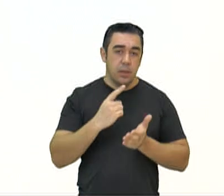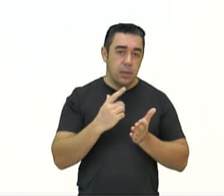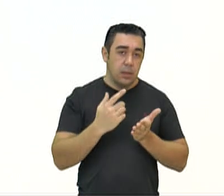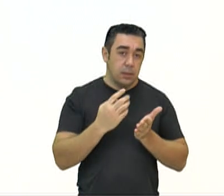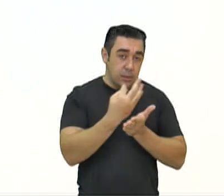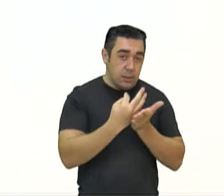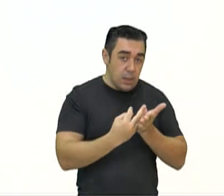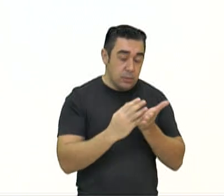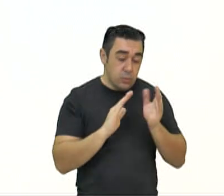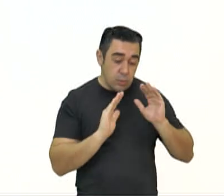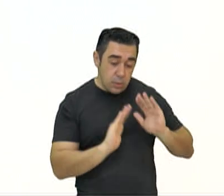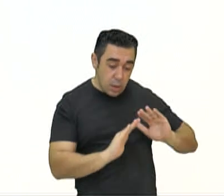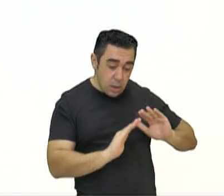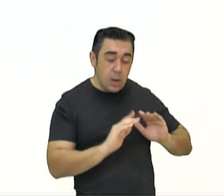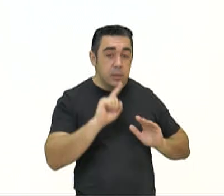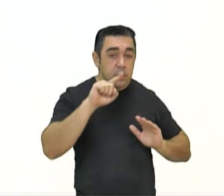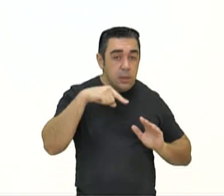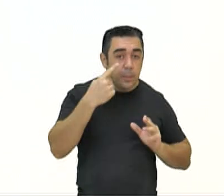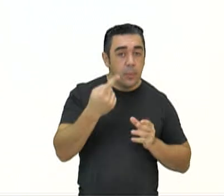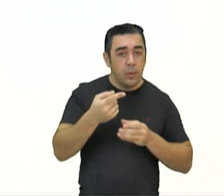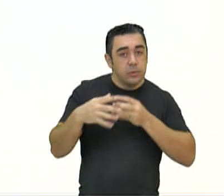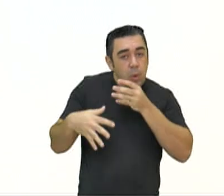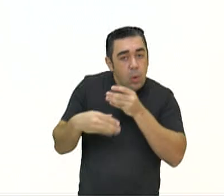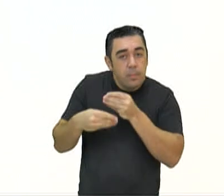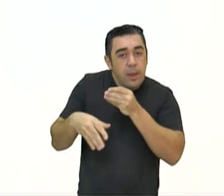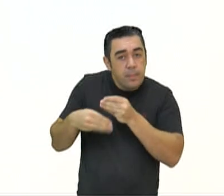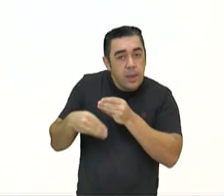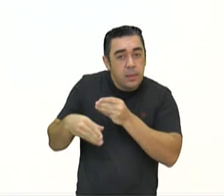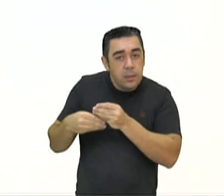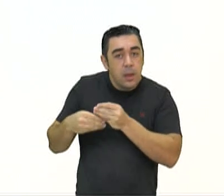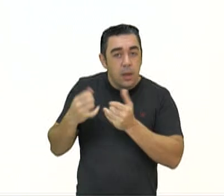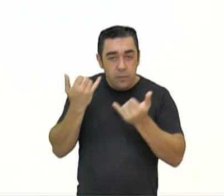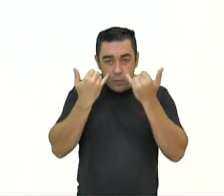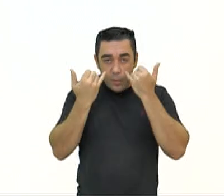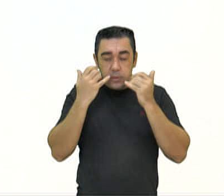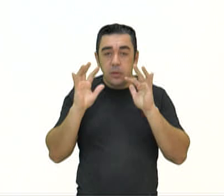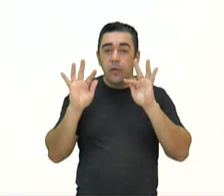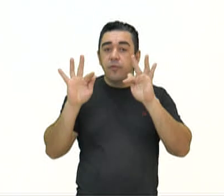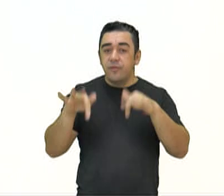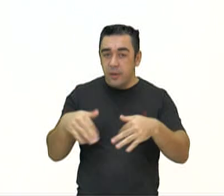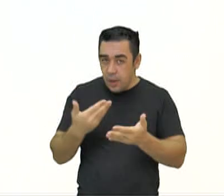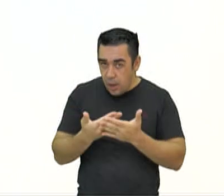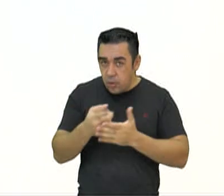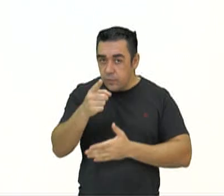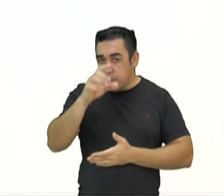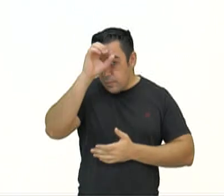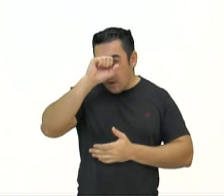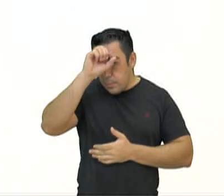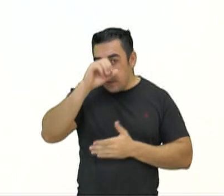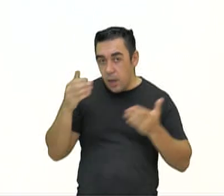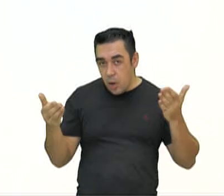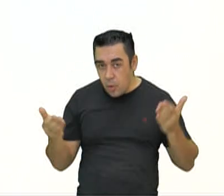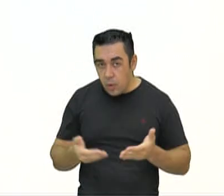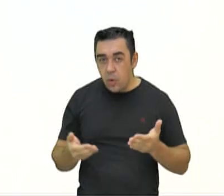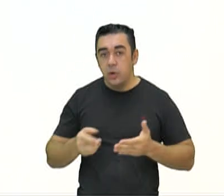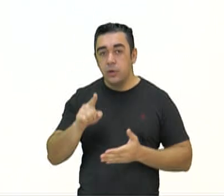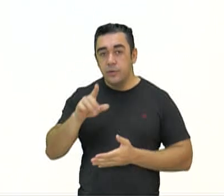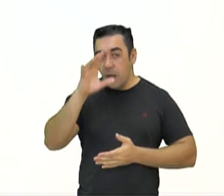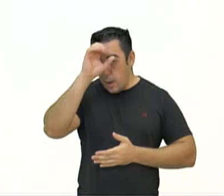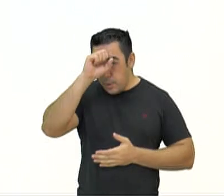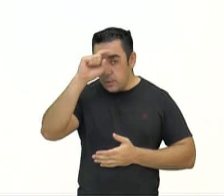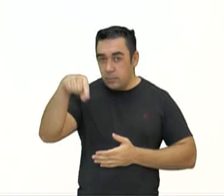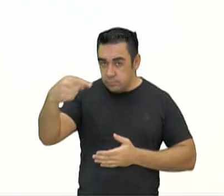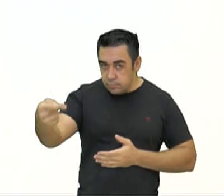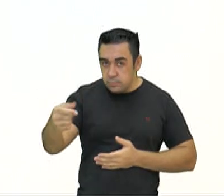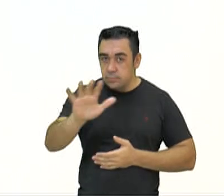e complementar depois com as novas informações até o fim da aula. O que você aprendeu aqui e o que você vai aprender